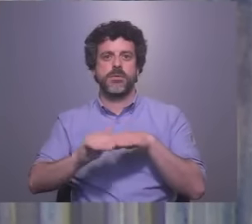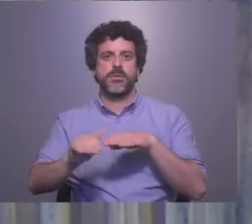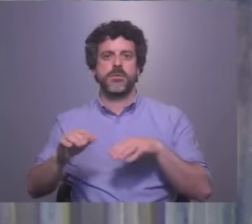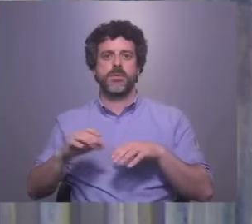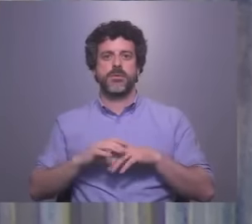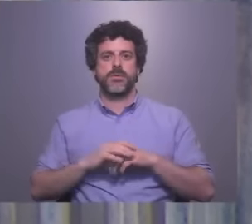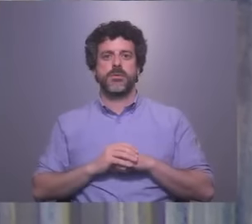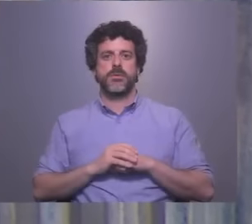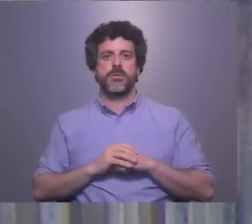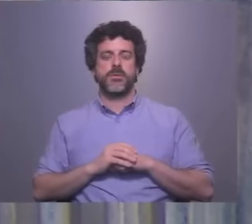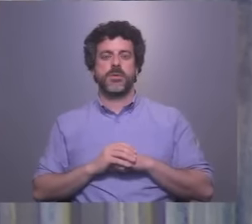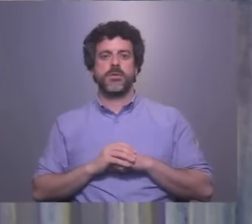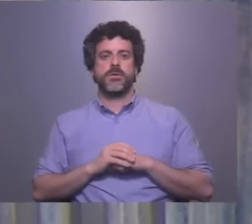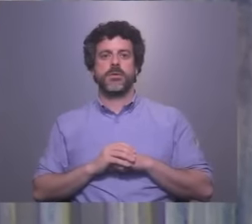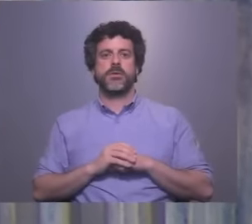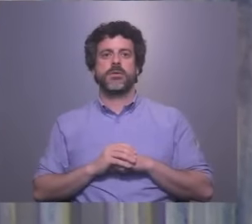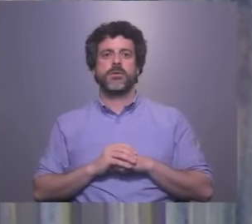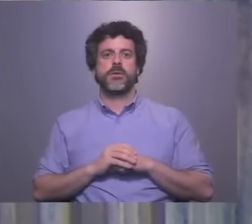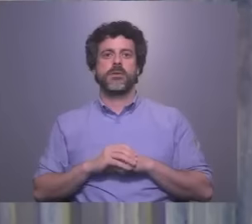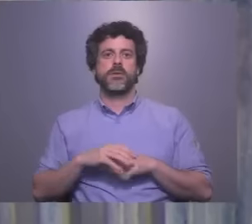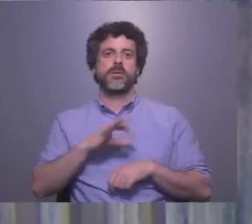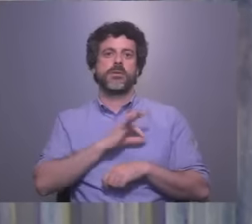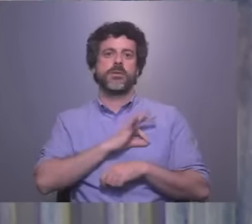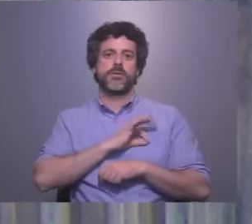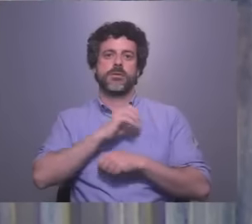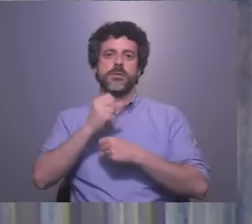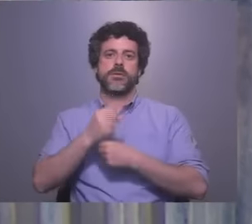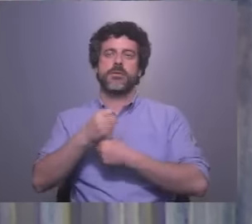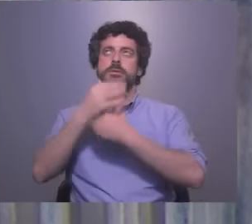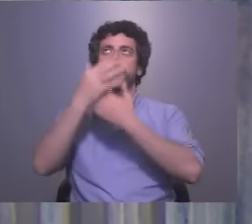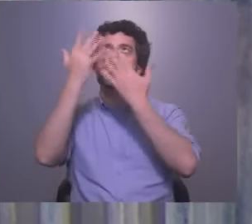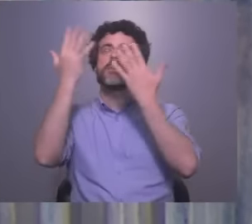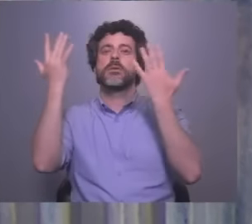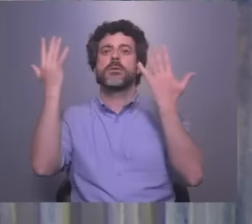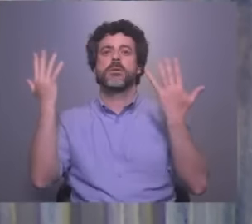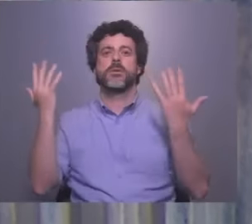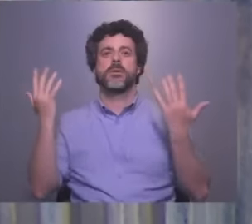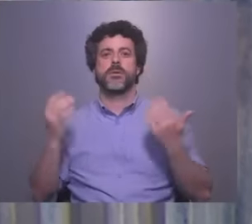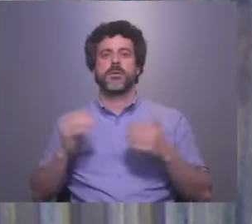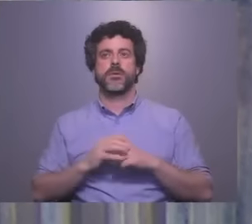nós. Evangelho de nosso Senhor Jesus Cristo,